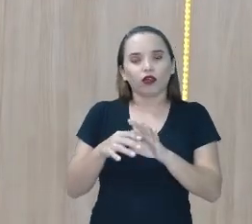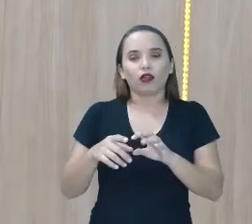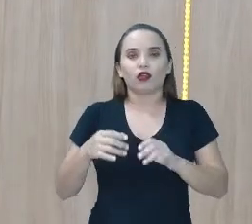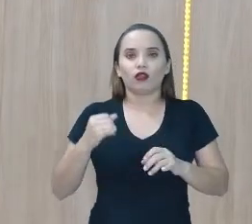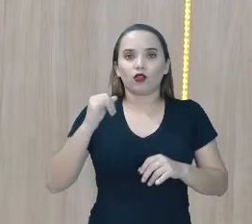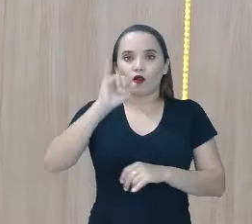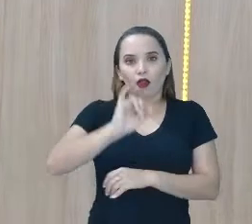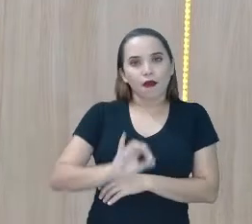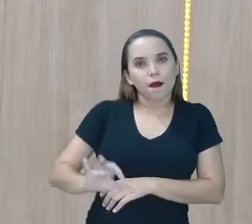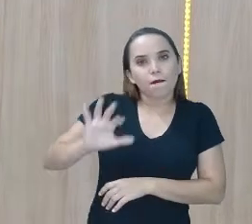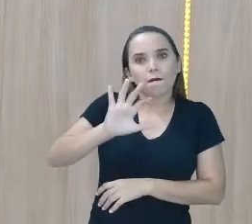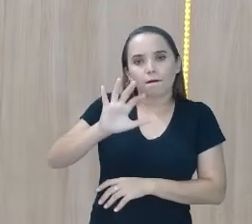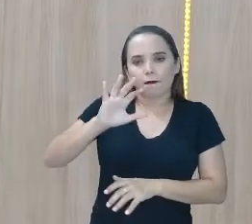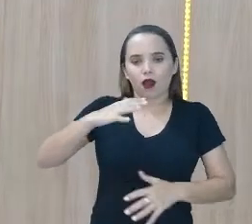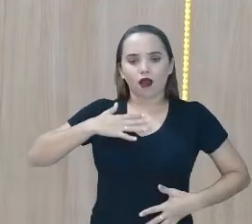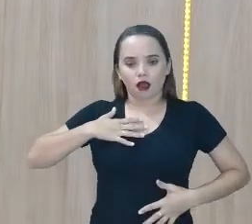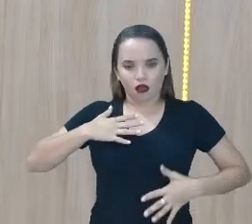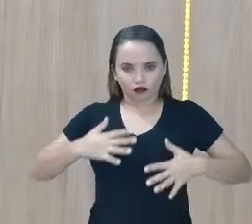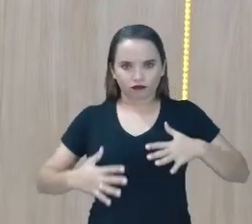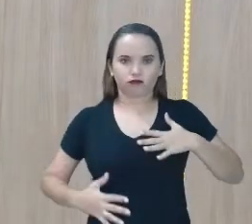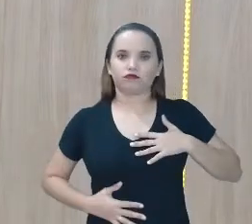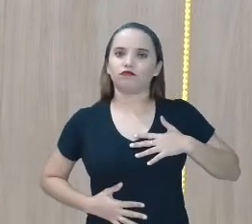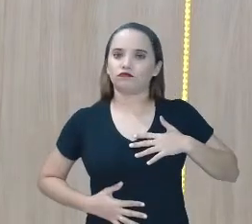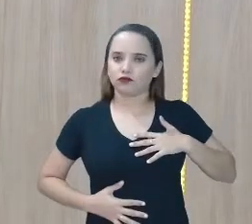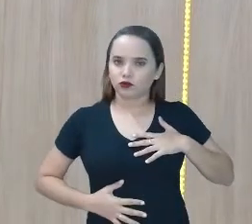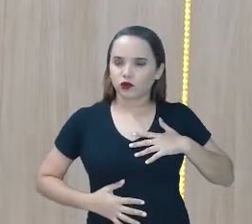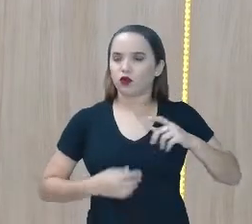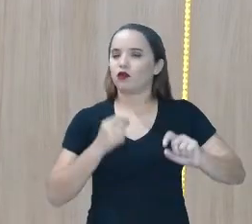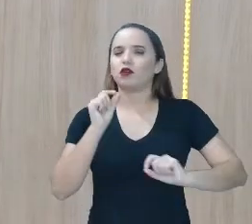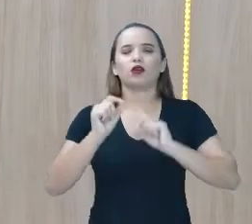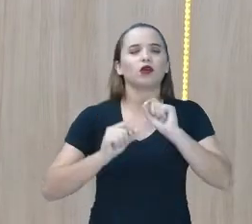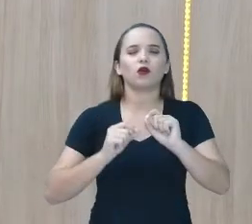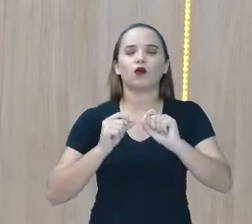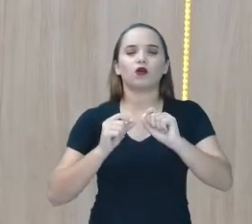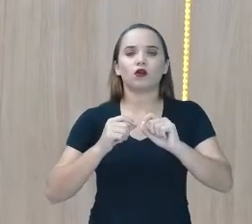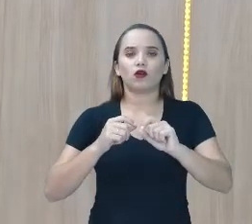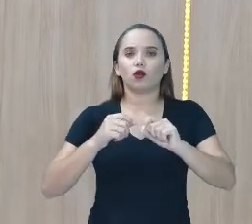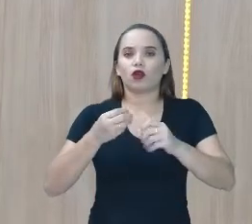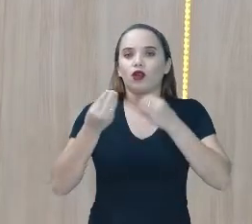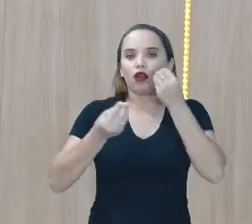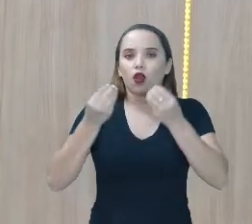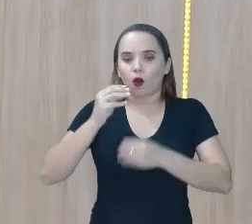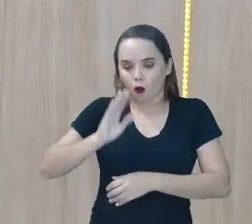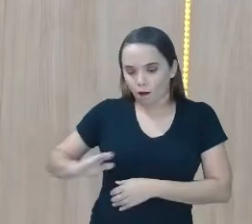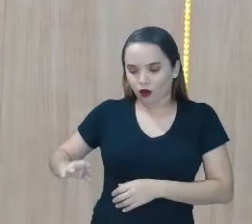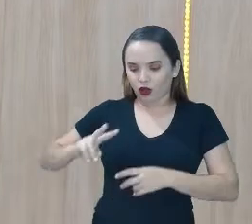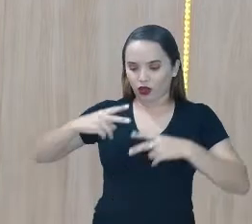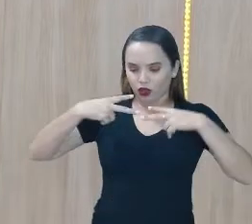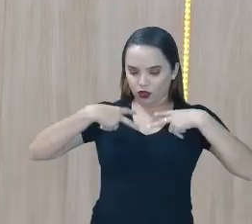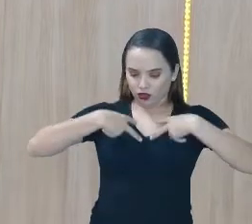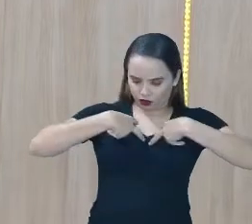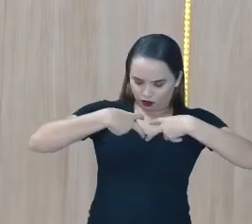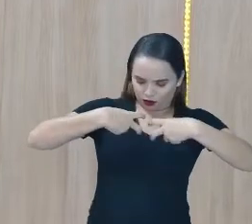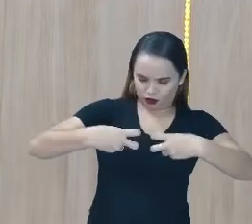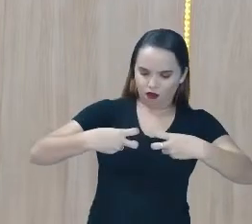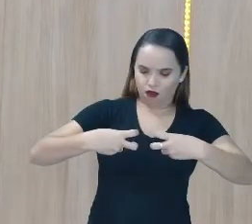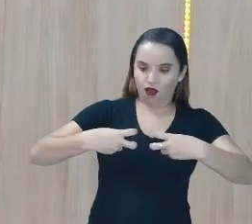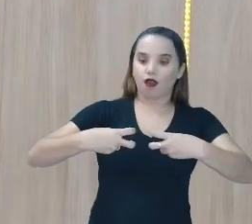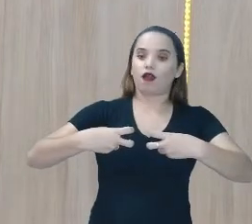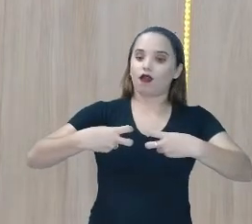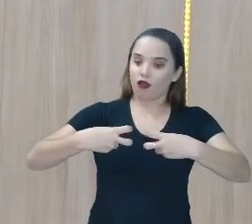imagem corporal, que tem a ver com a forma como a criança, a pessoa se percebe. Né? E aí, como ela